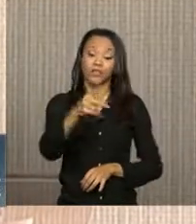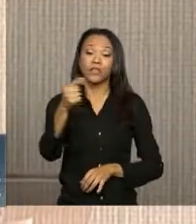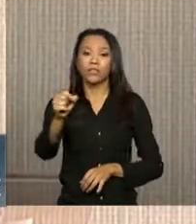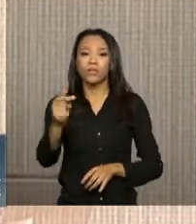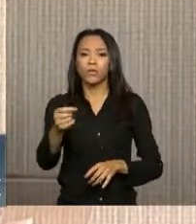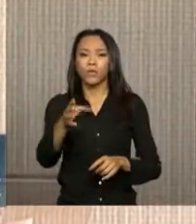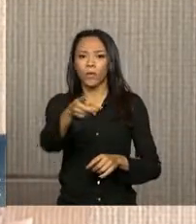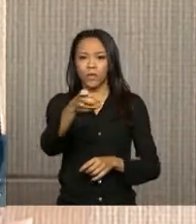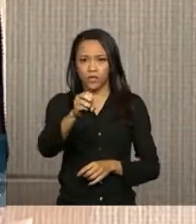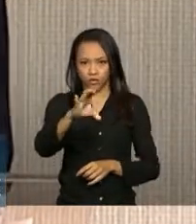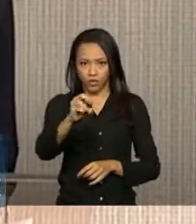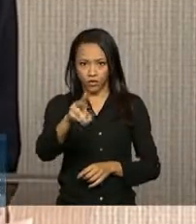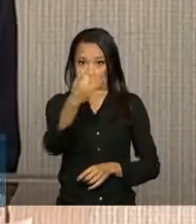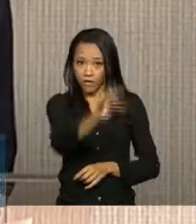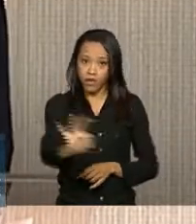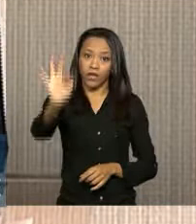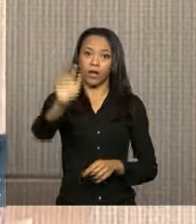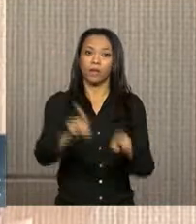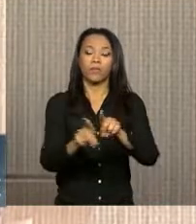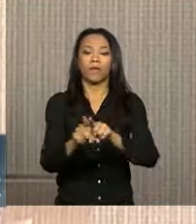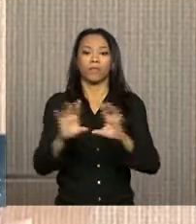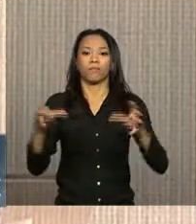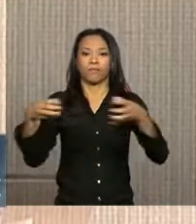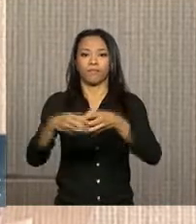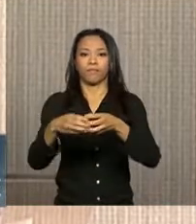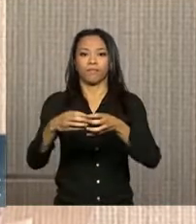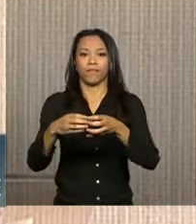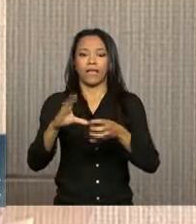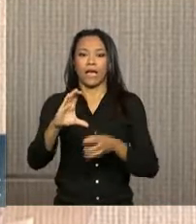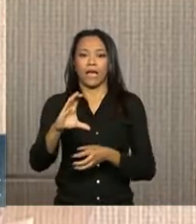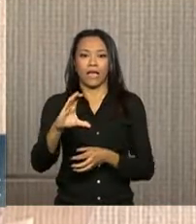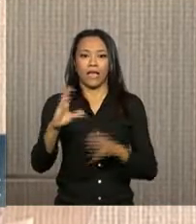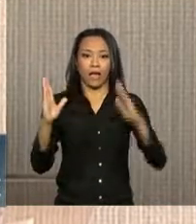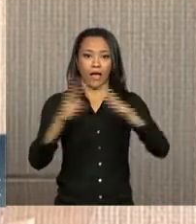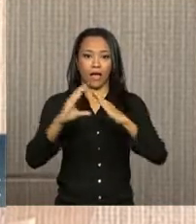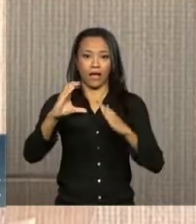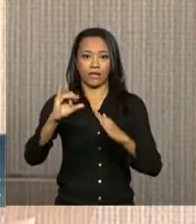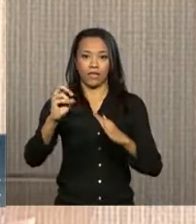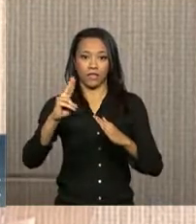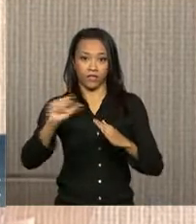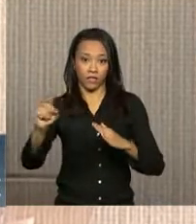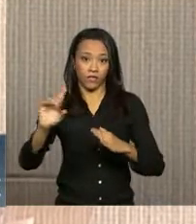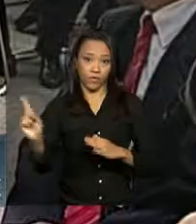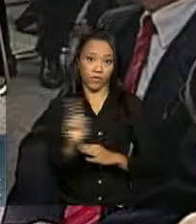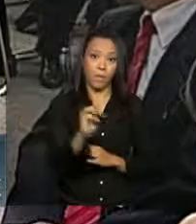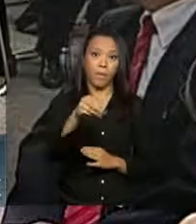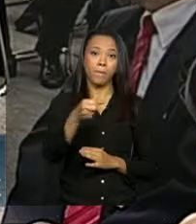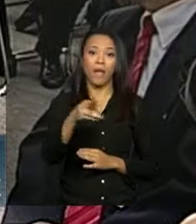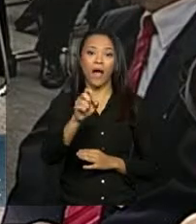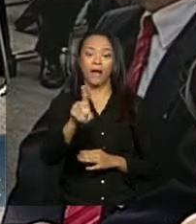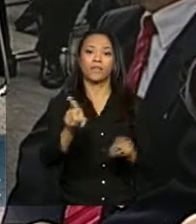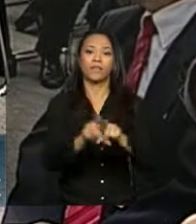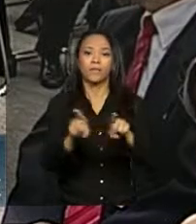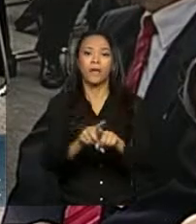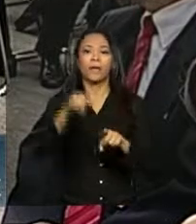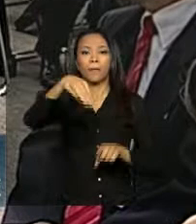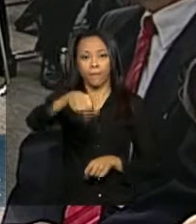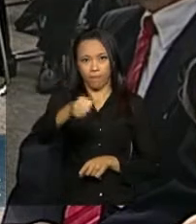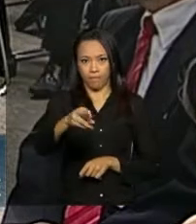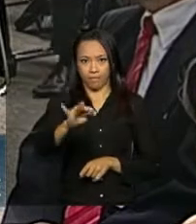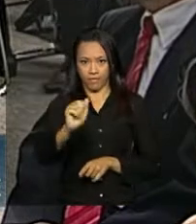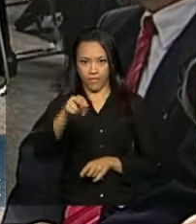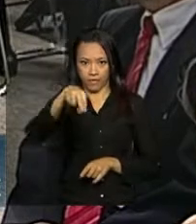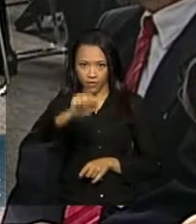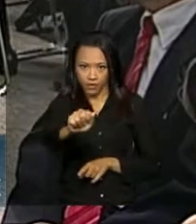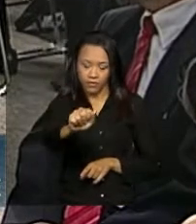compõem o conselho casa civil magali de carvalho correia marques e mariana barbosa cirm